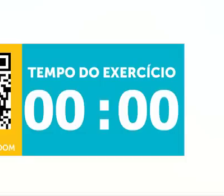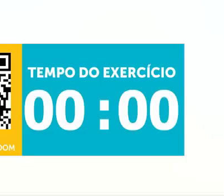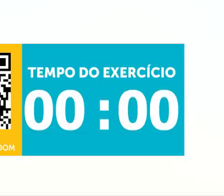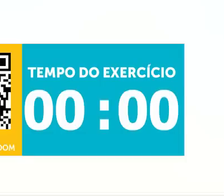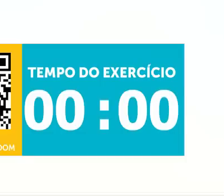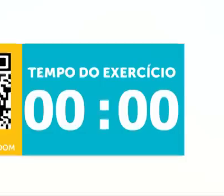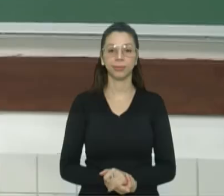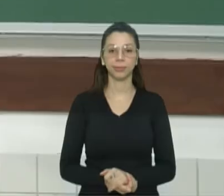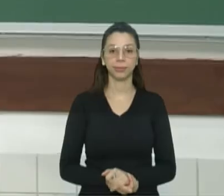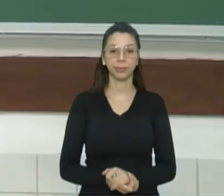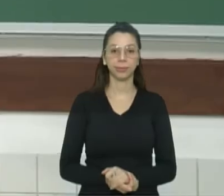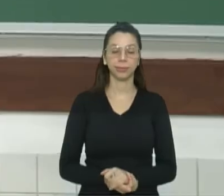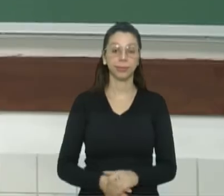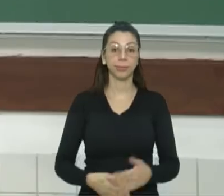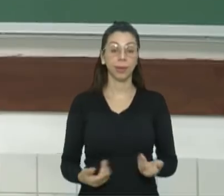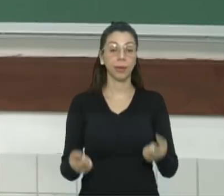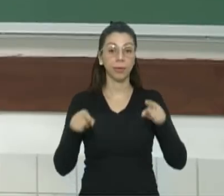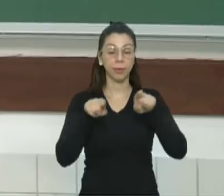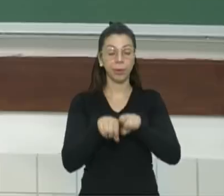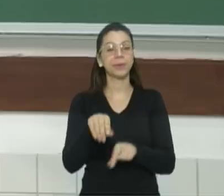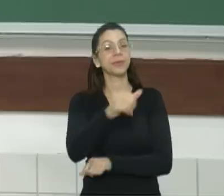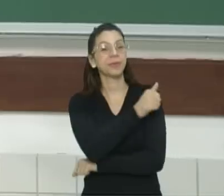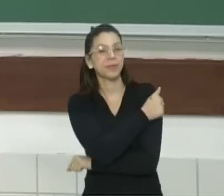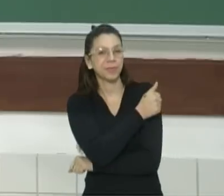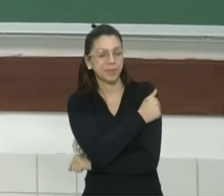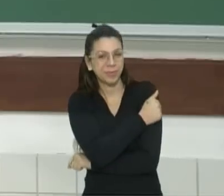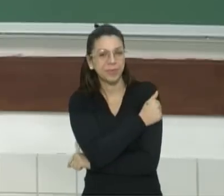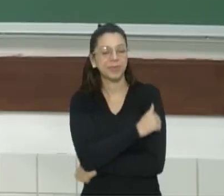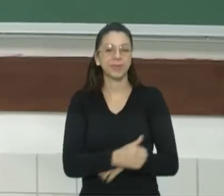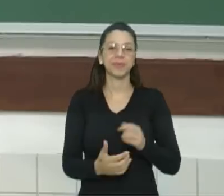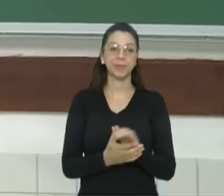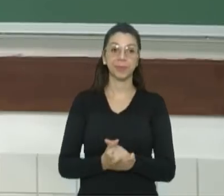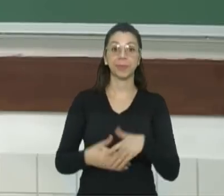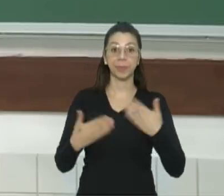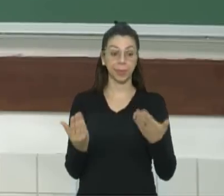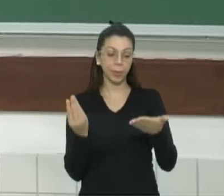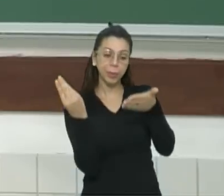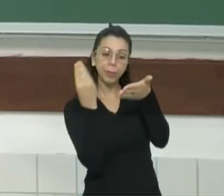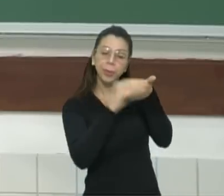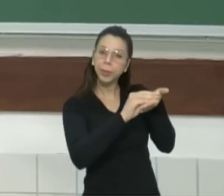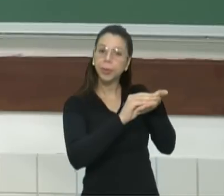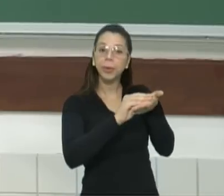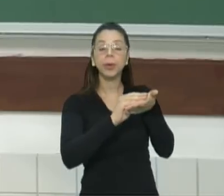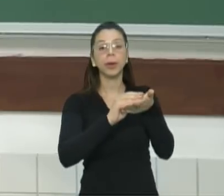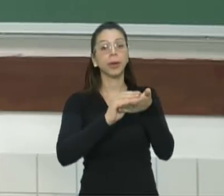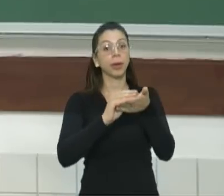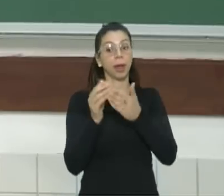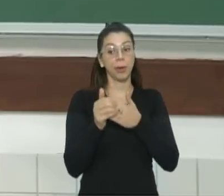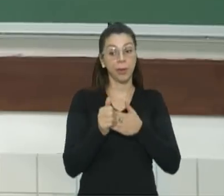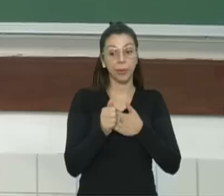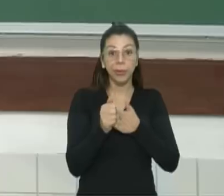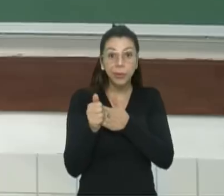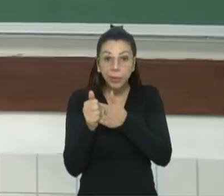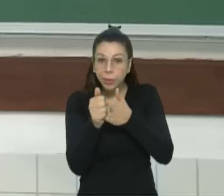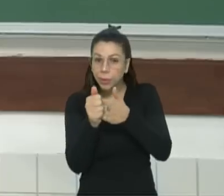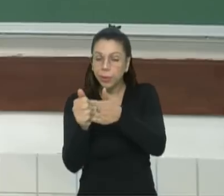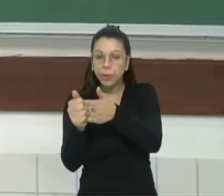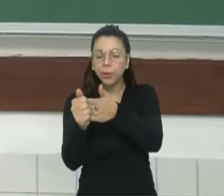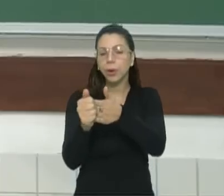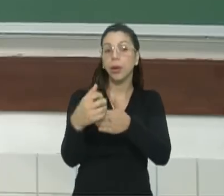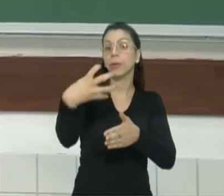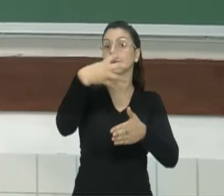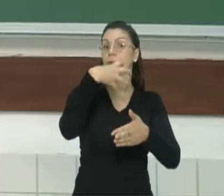Voltando aqui, estudante. Então, ó, o que eu coloquei aqui é um norteador, ou seja, é